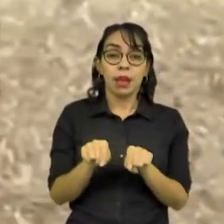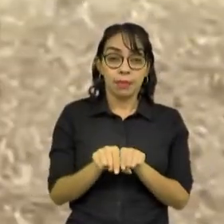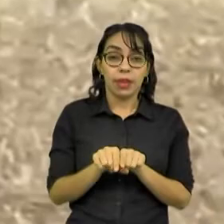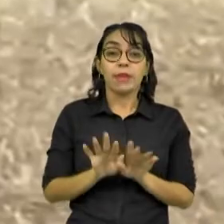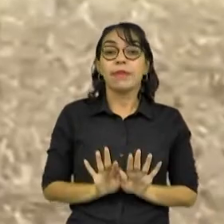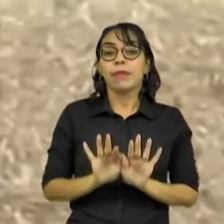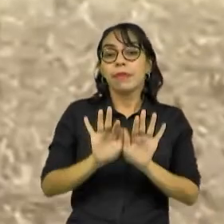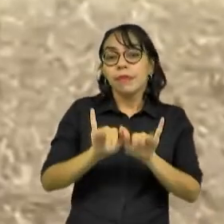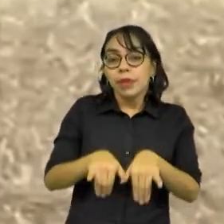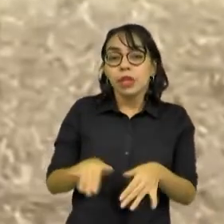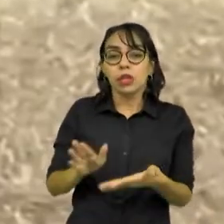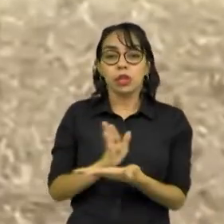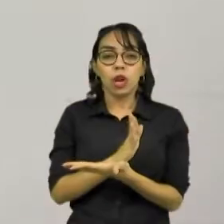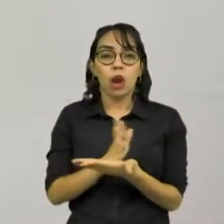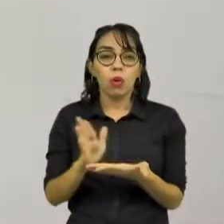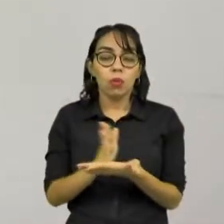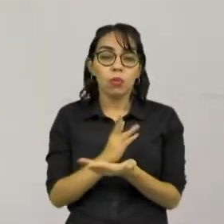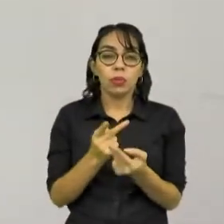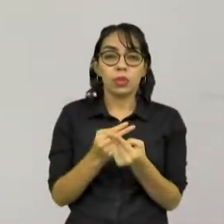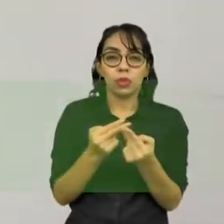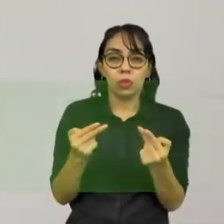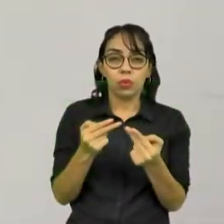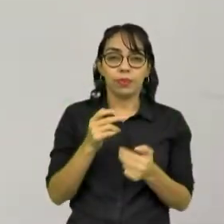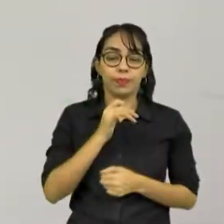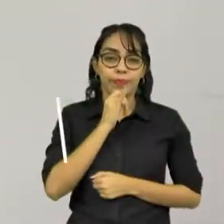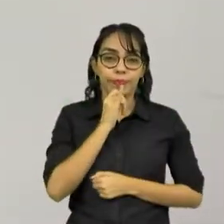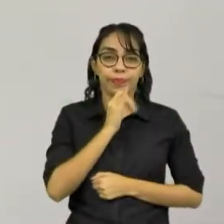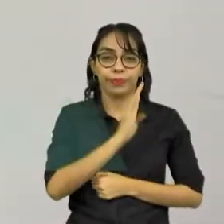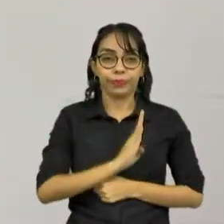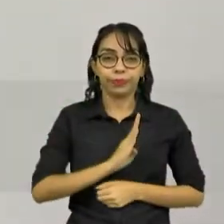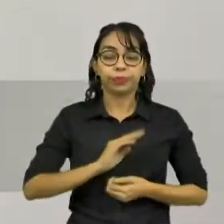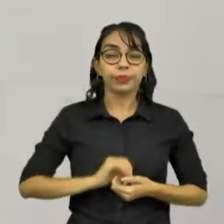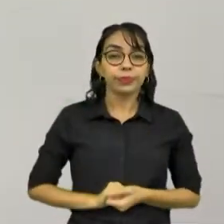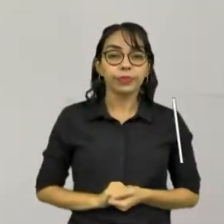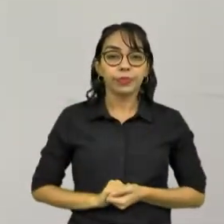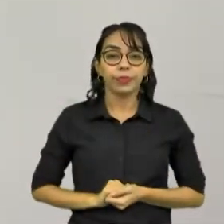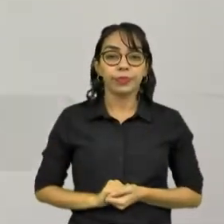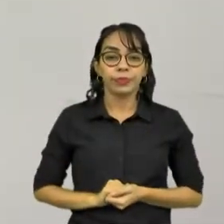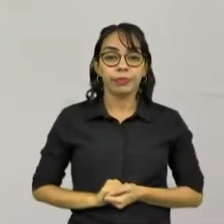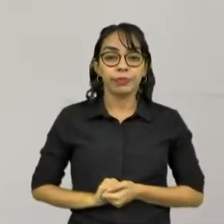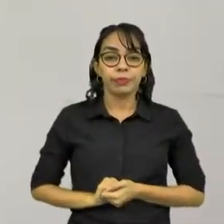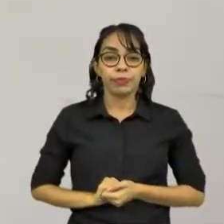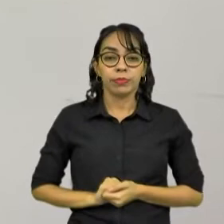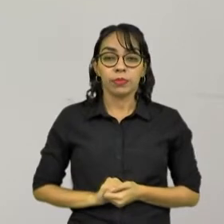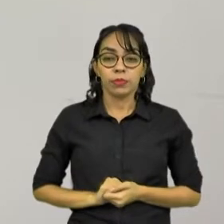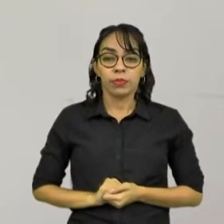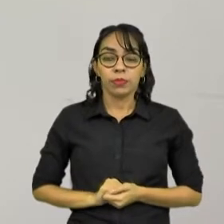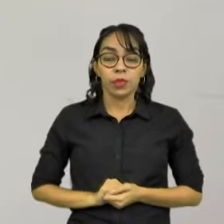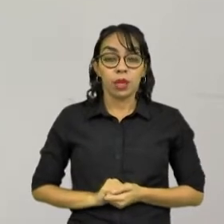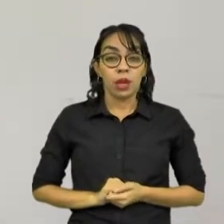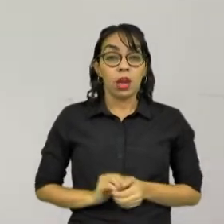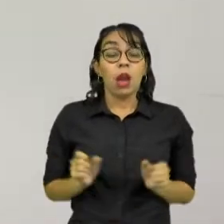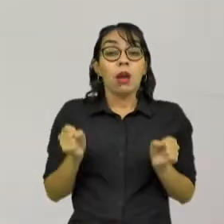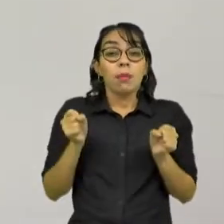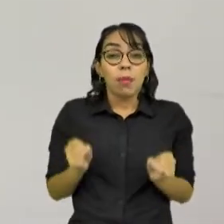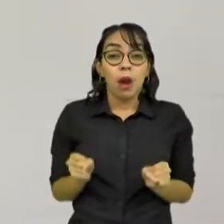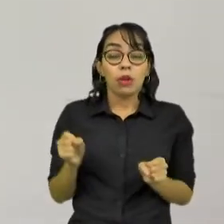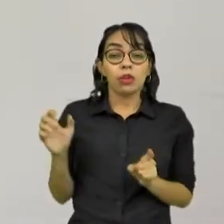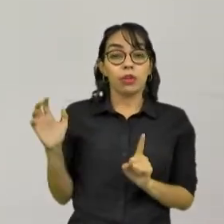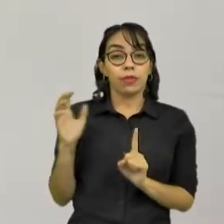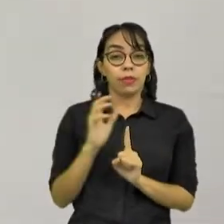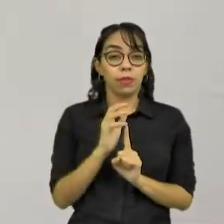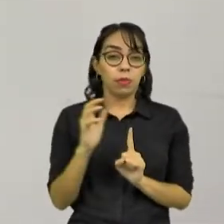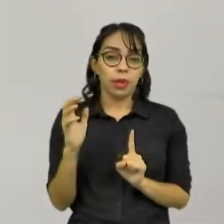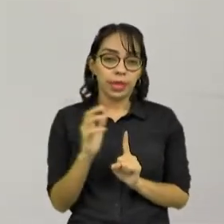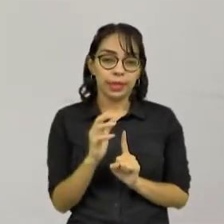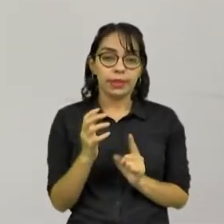em vários países, inclusive no Brasil. Tem uma perspectiva de ainda impacto e crescimento desses